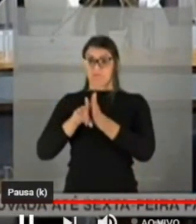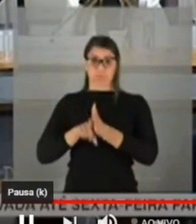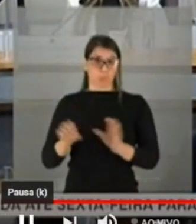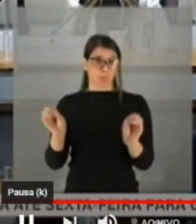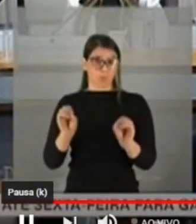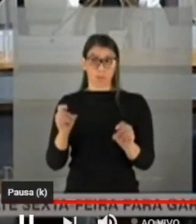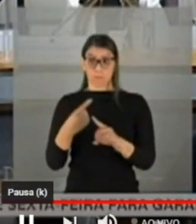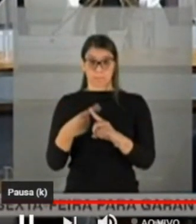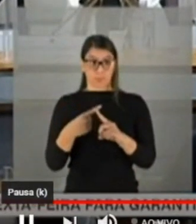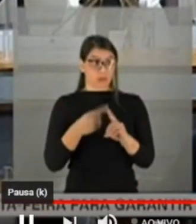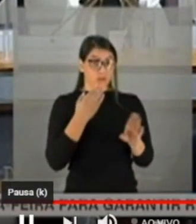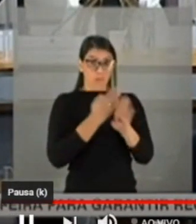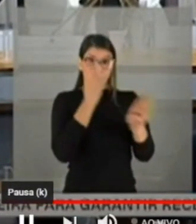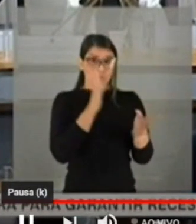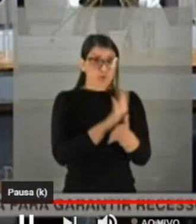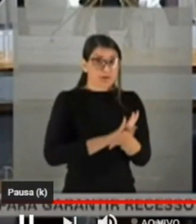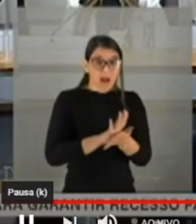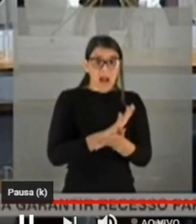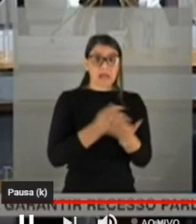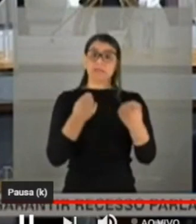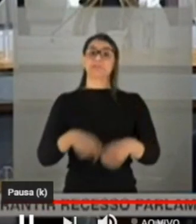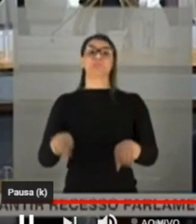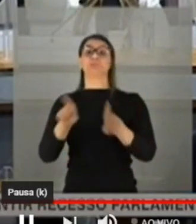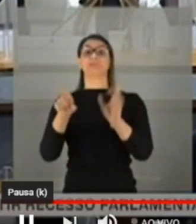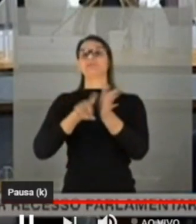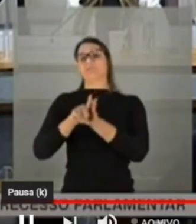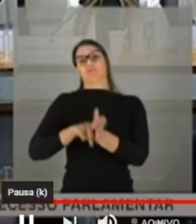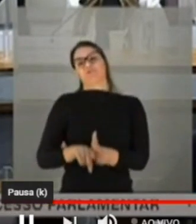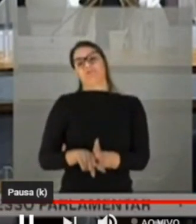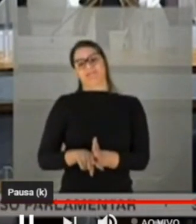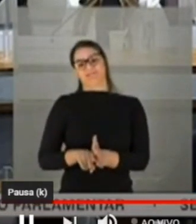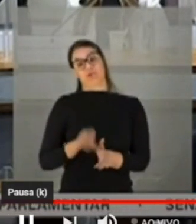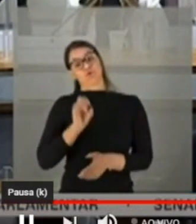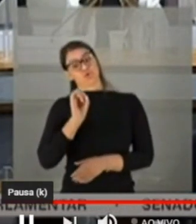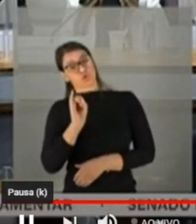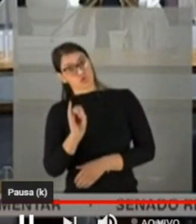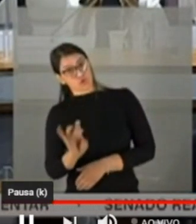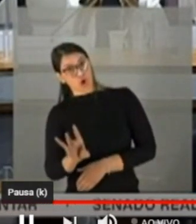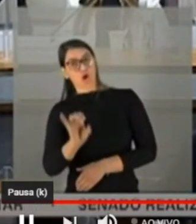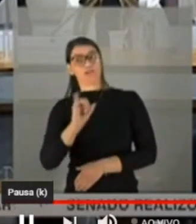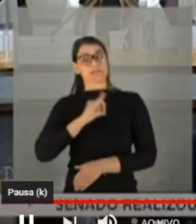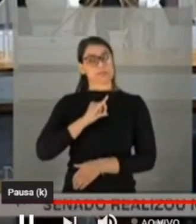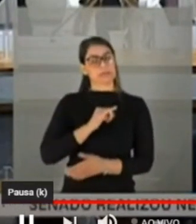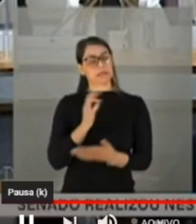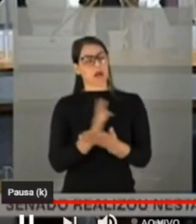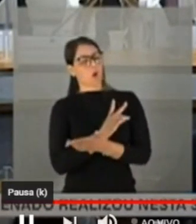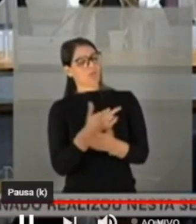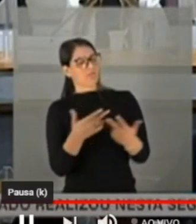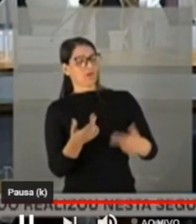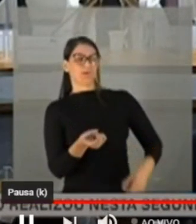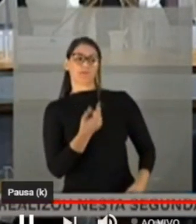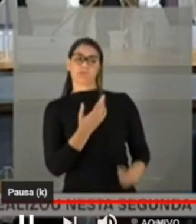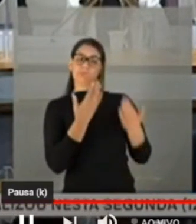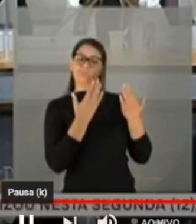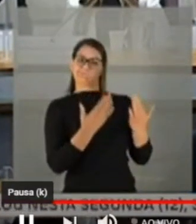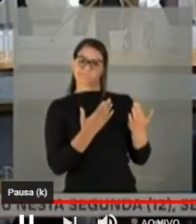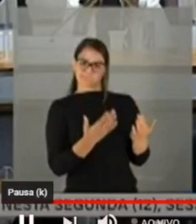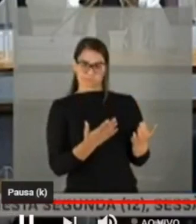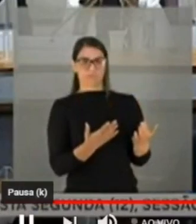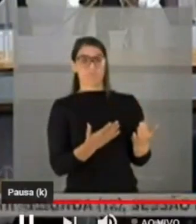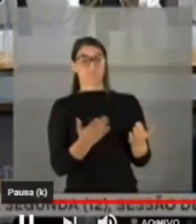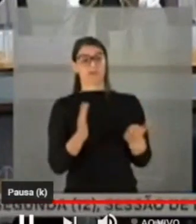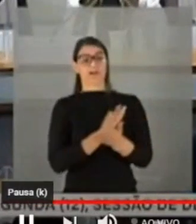achando alguma coisa, não investiga. Só se investiga quando tem indícios de alguma coisa. E muitas vezes você